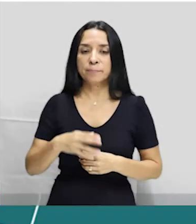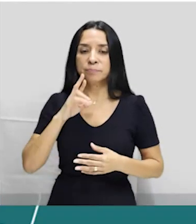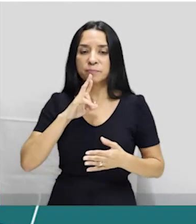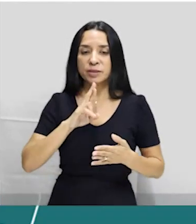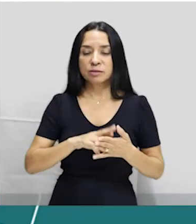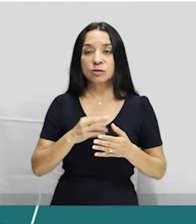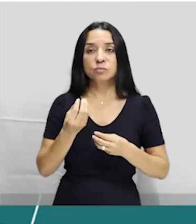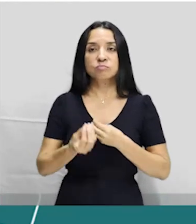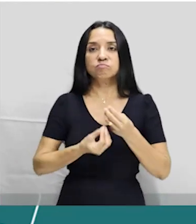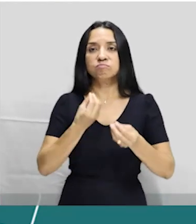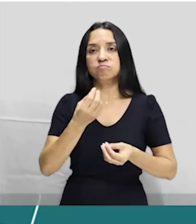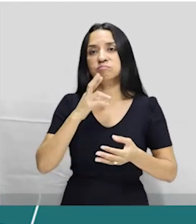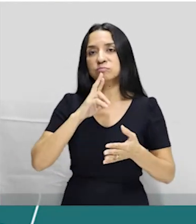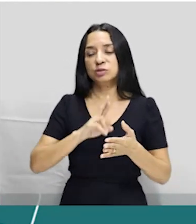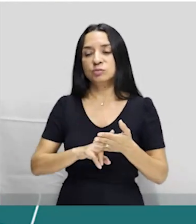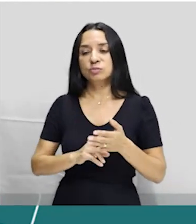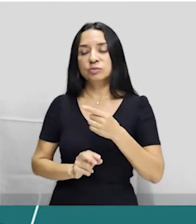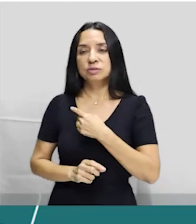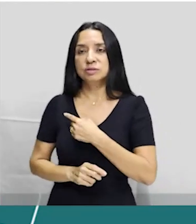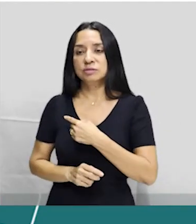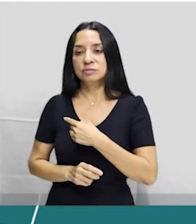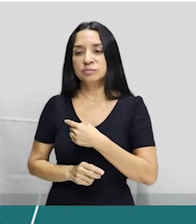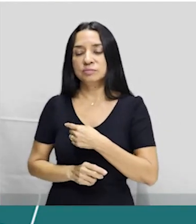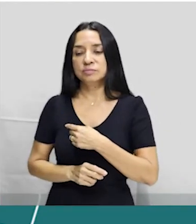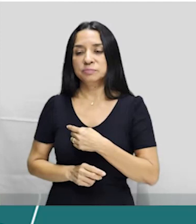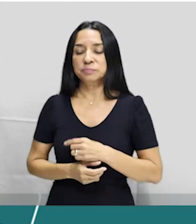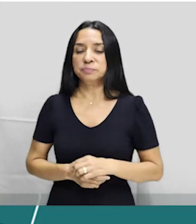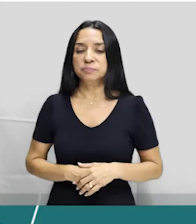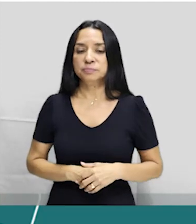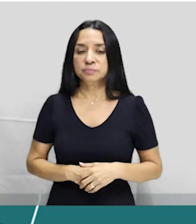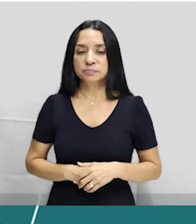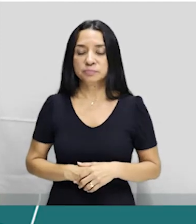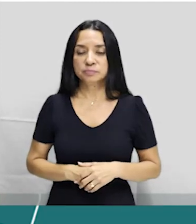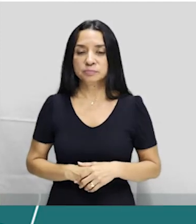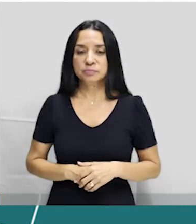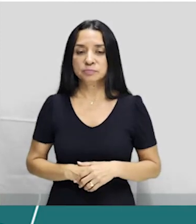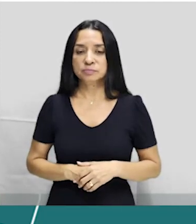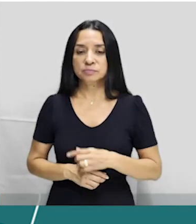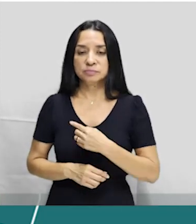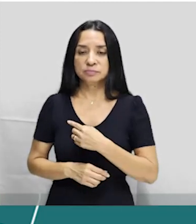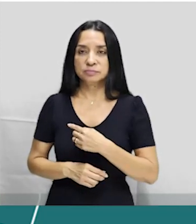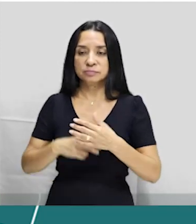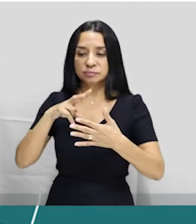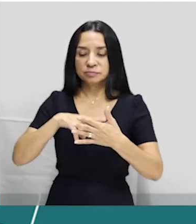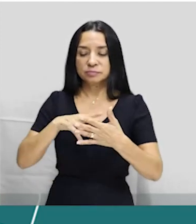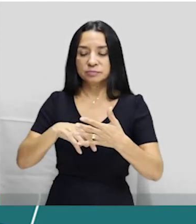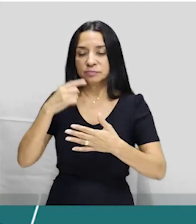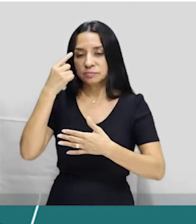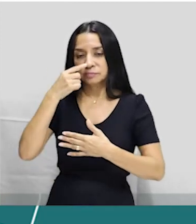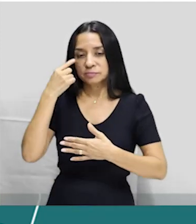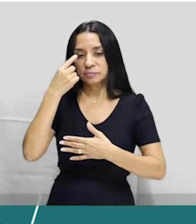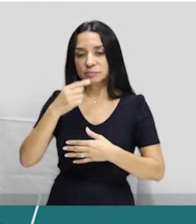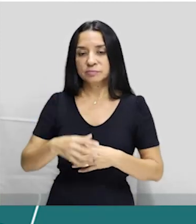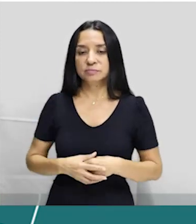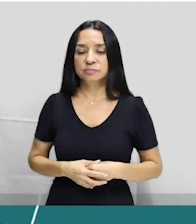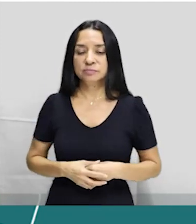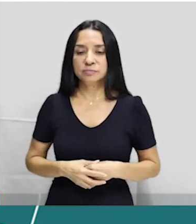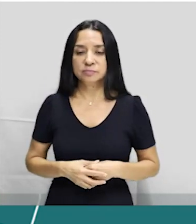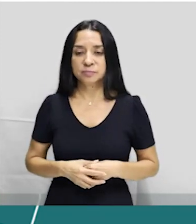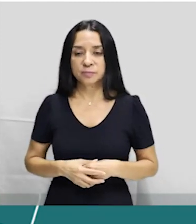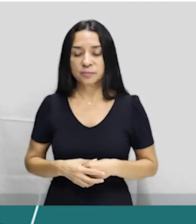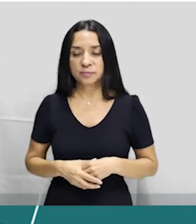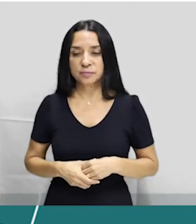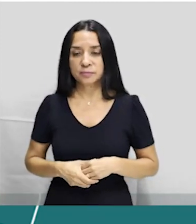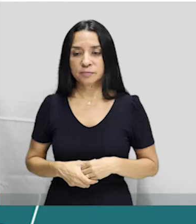Respondendo, como eu vou responder a essas expressões anteriores? Olá, muy bien, gracias. Buenas